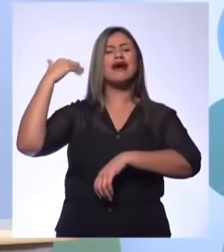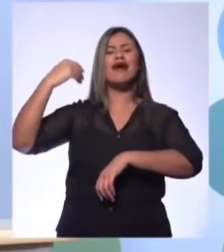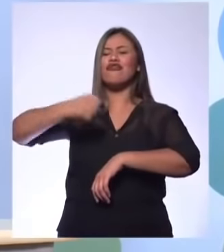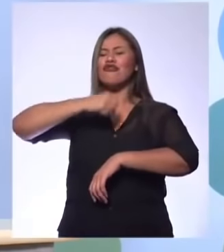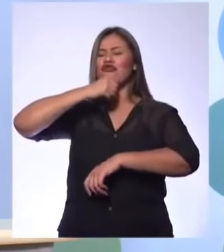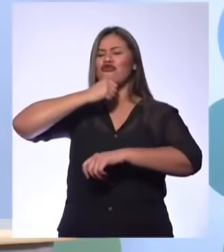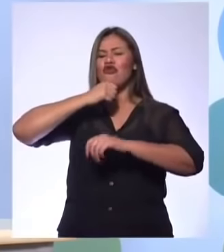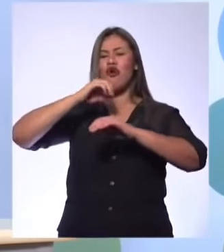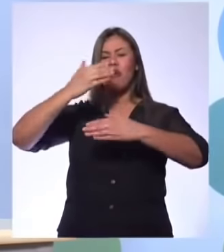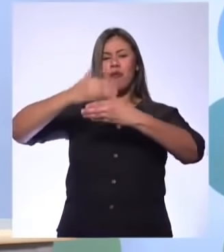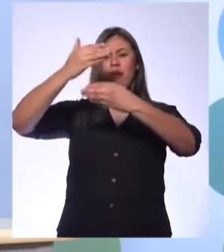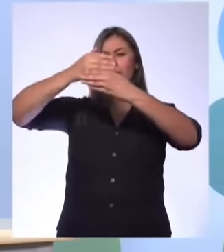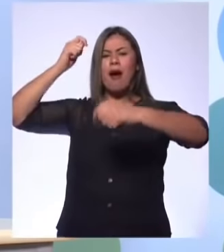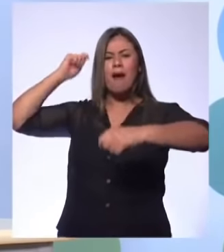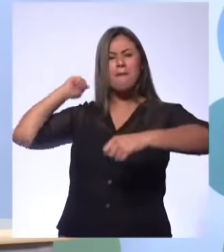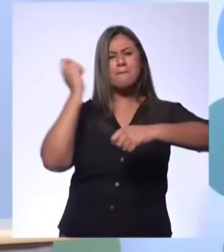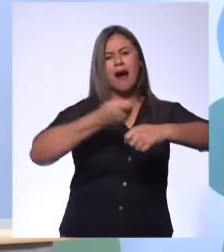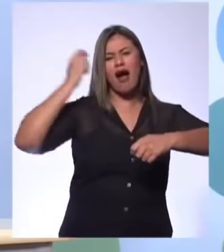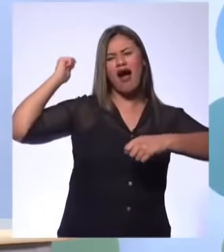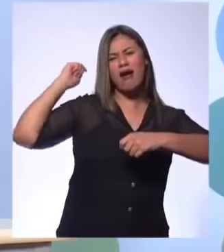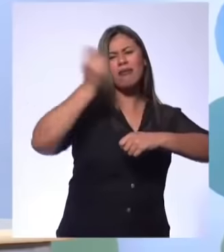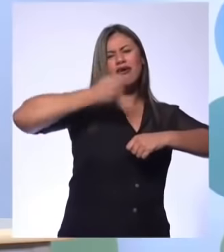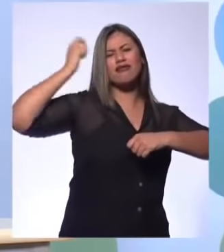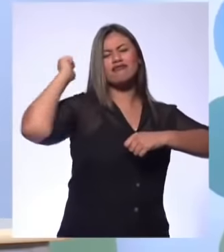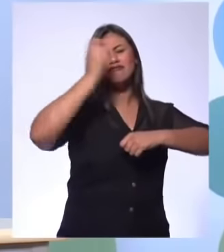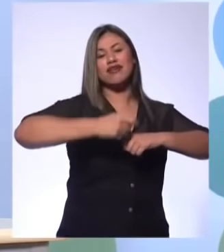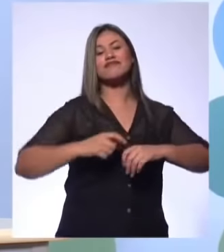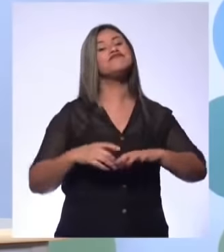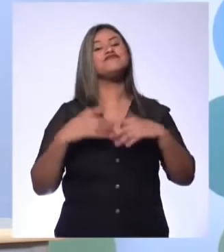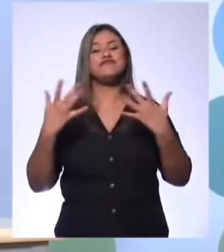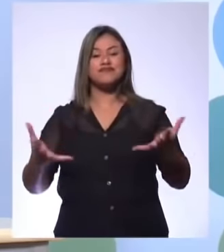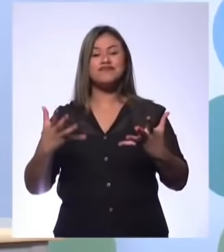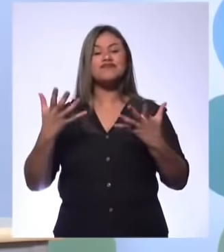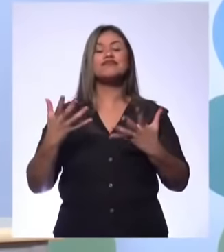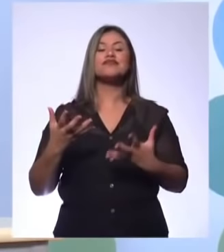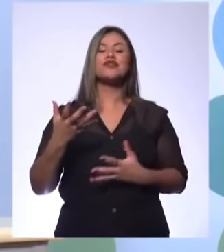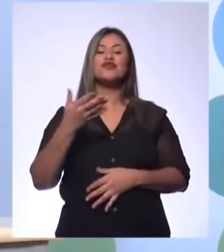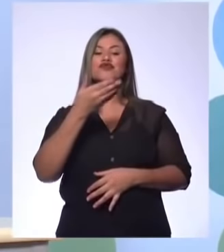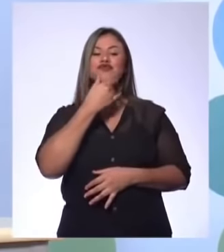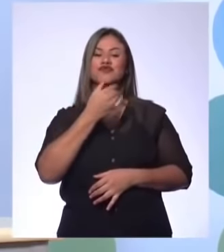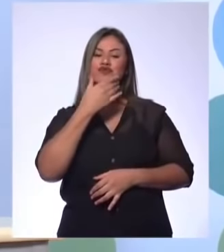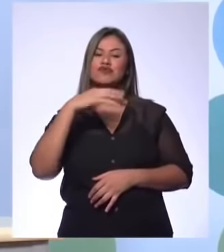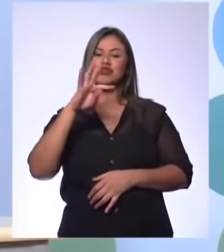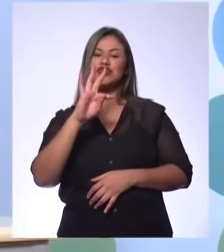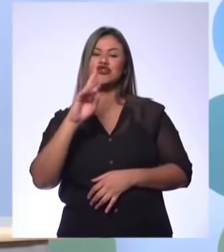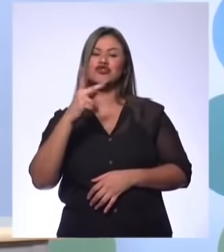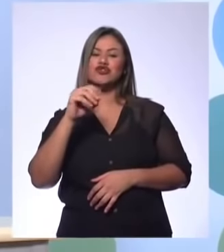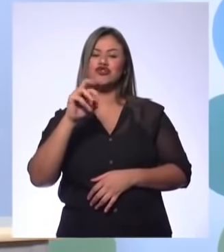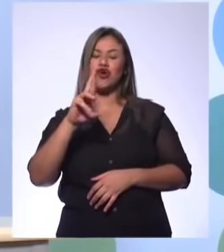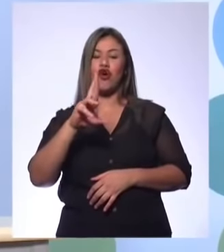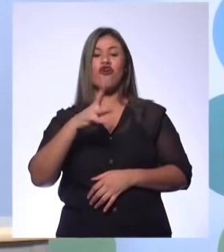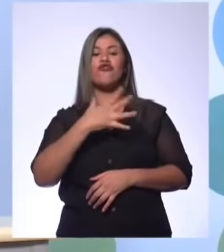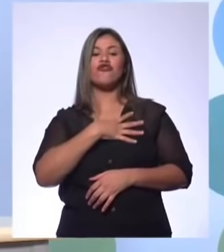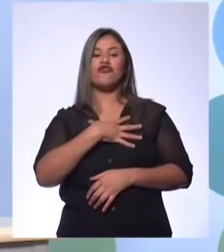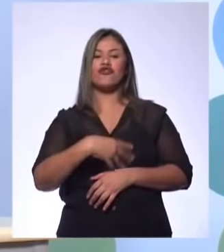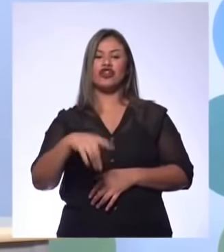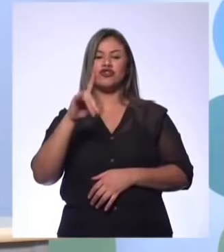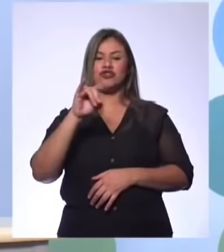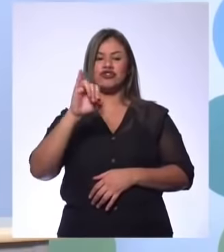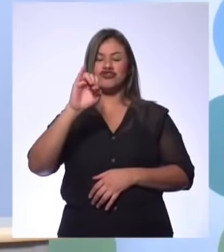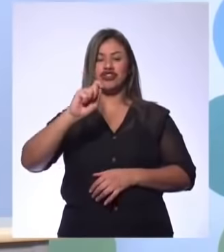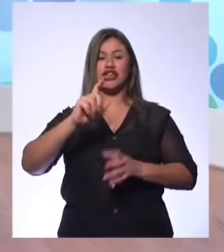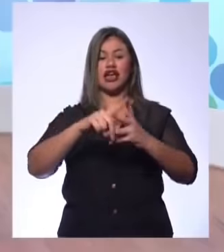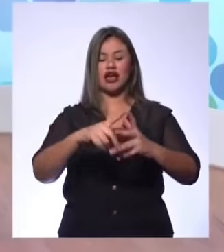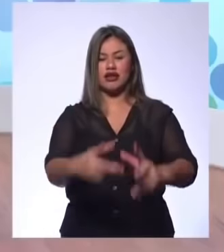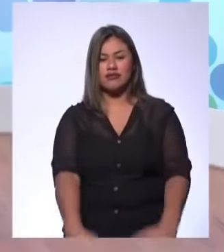fazer isso. Então, esse personagem, né, o Thor, é o filho de Odin, De né? Odin. E era aquele da marretona grandona,